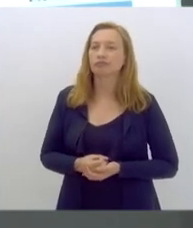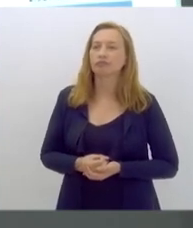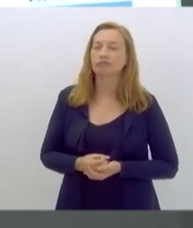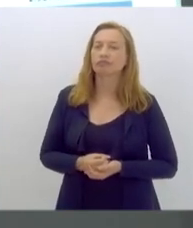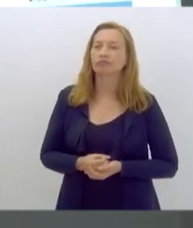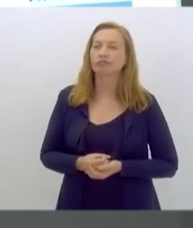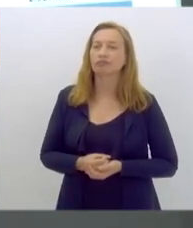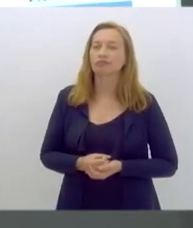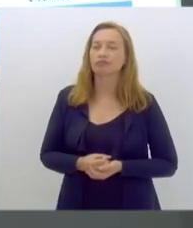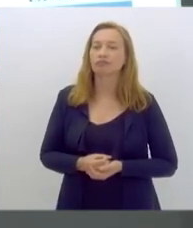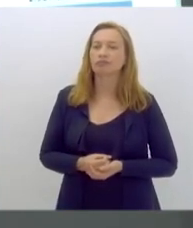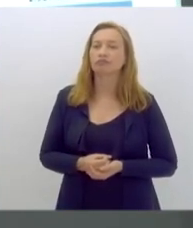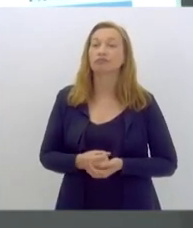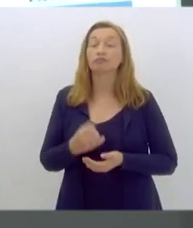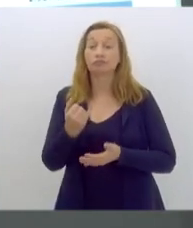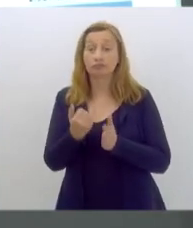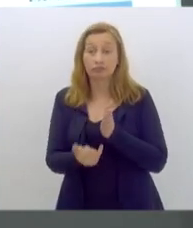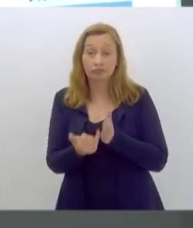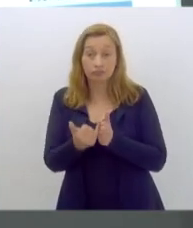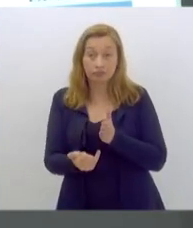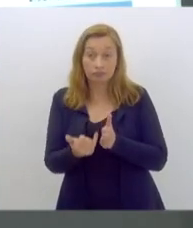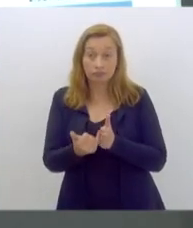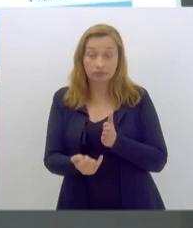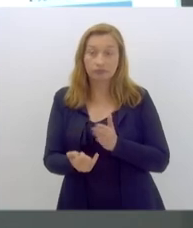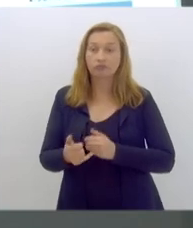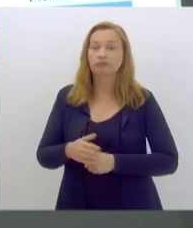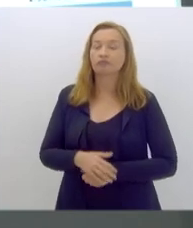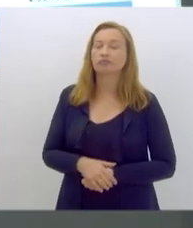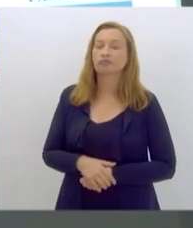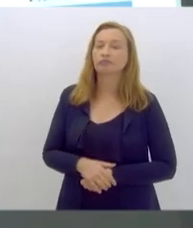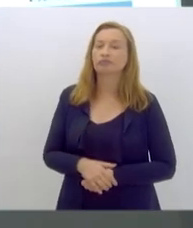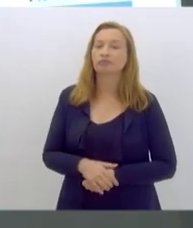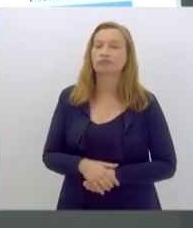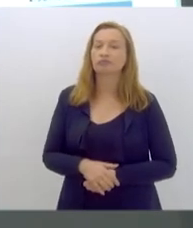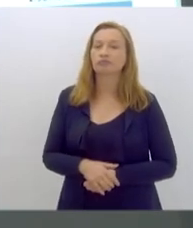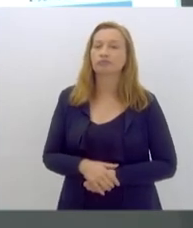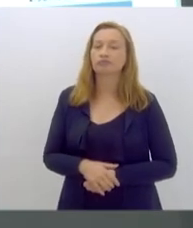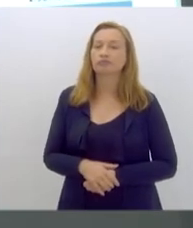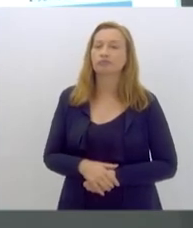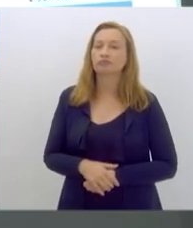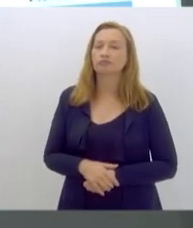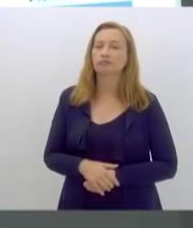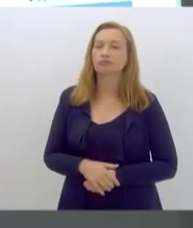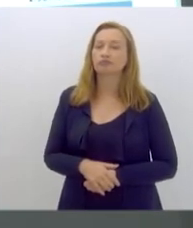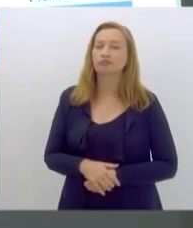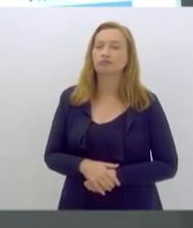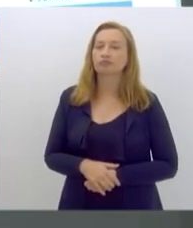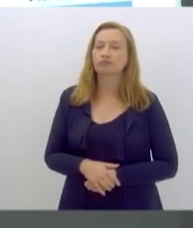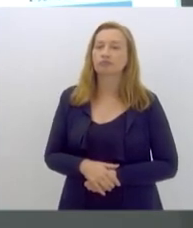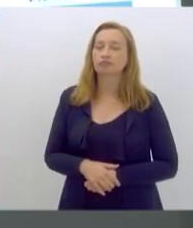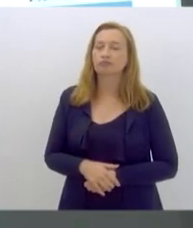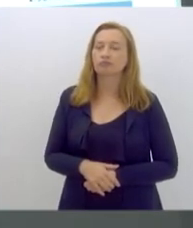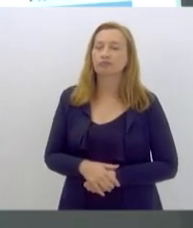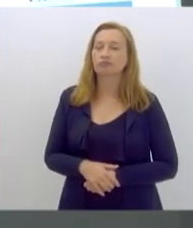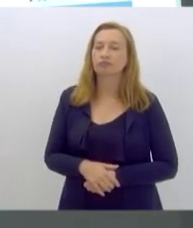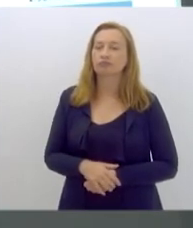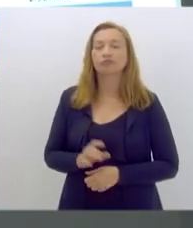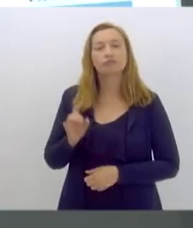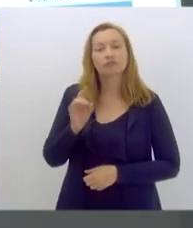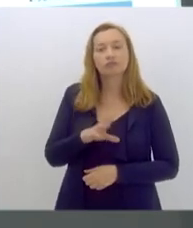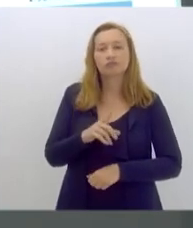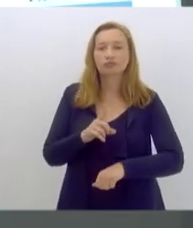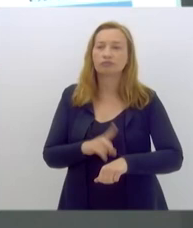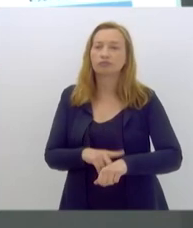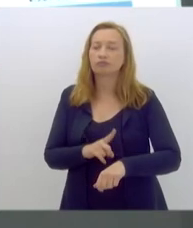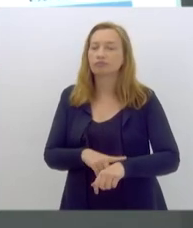receita de impostos então a gente obviamente na última coluna